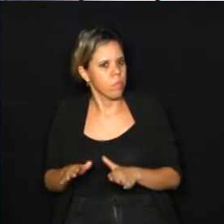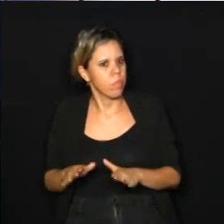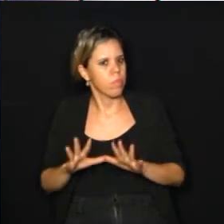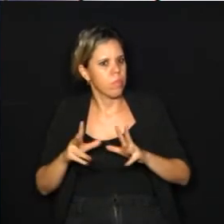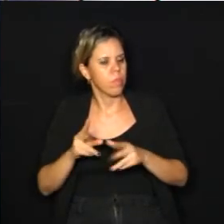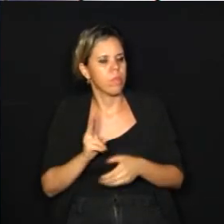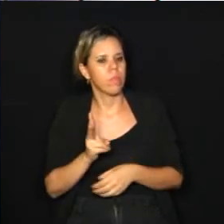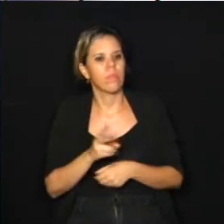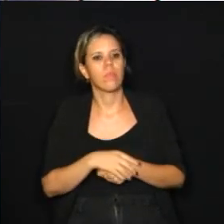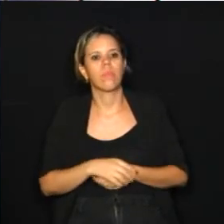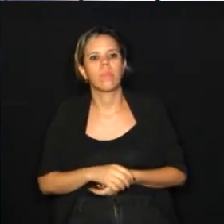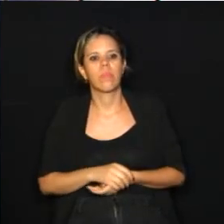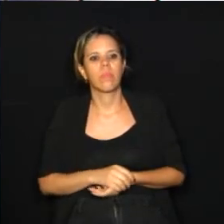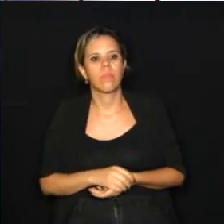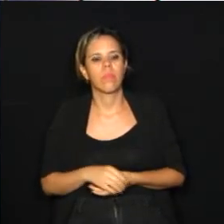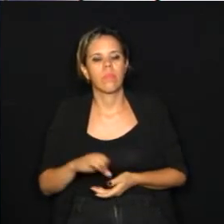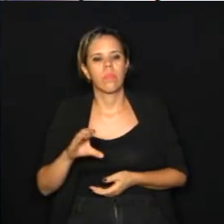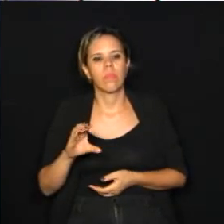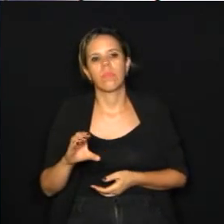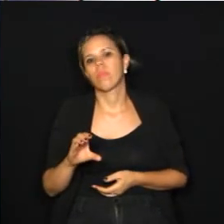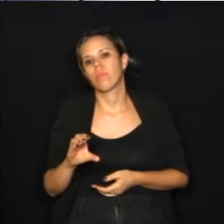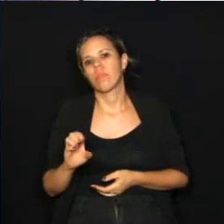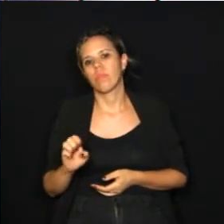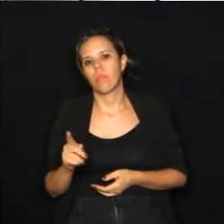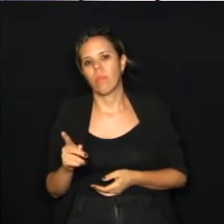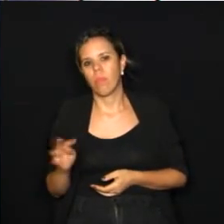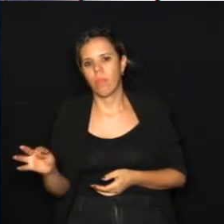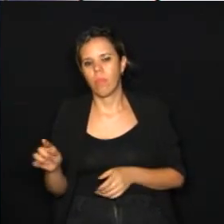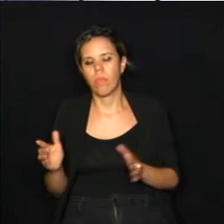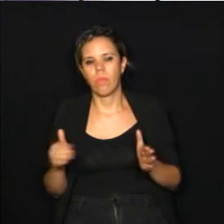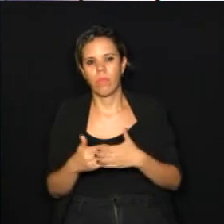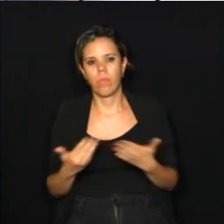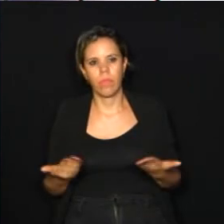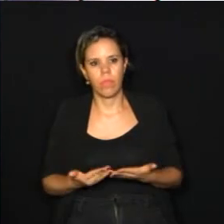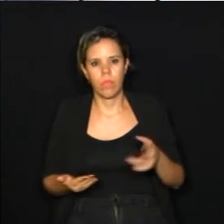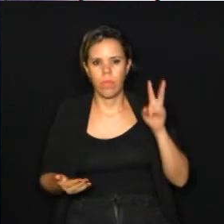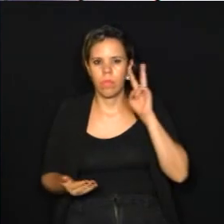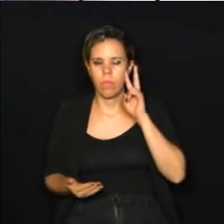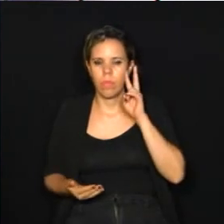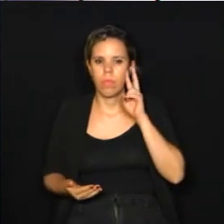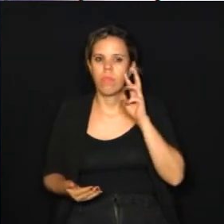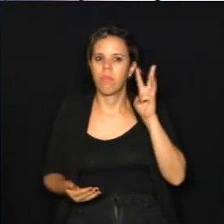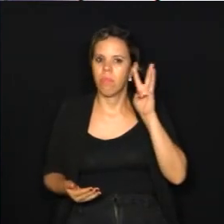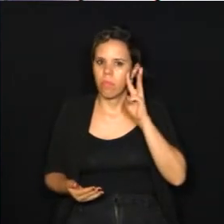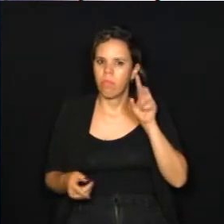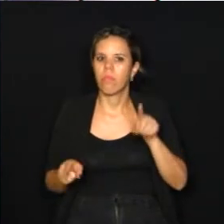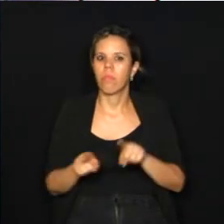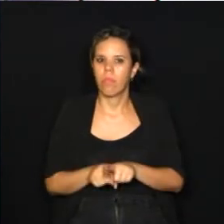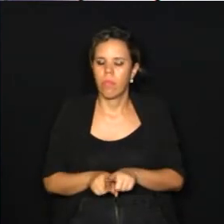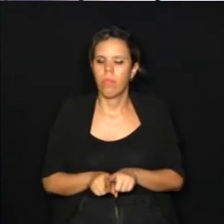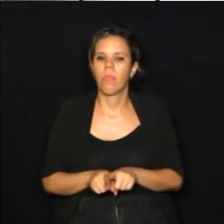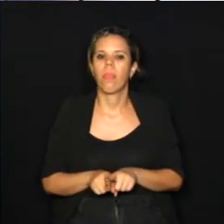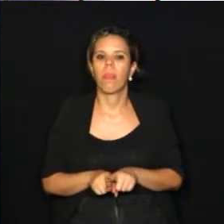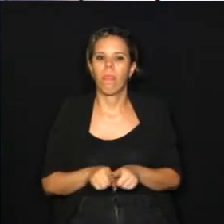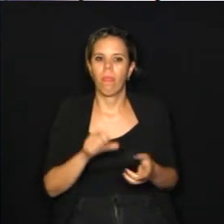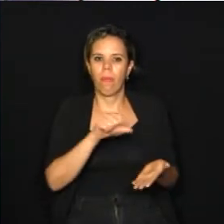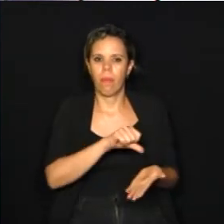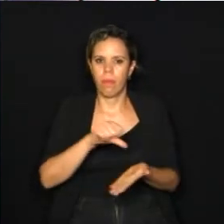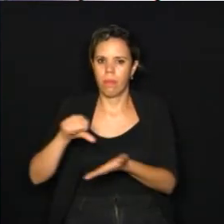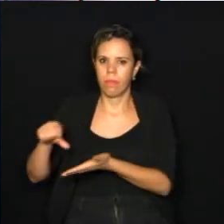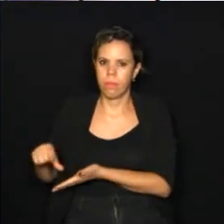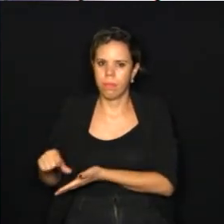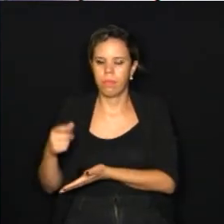todo o tempo. O CEPAT também fecha hoje na segunda e na terça. Então, as unidades também descentralizadas